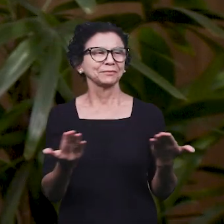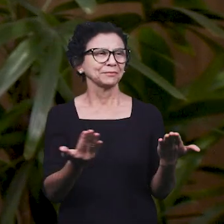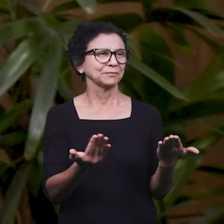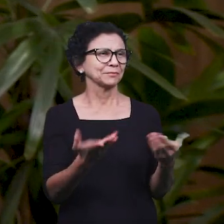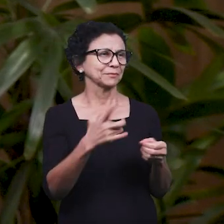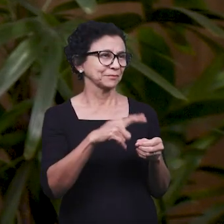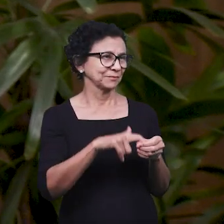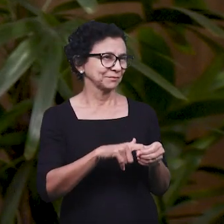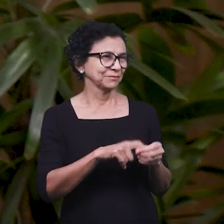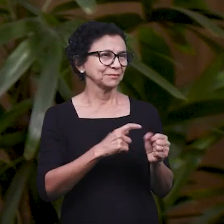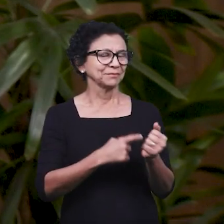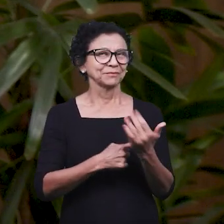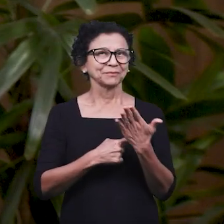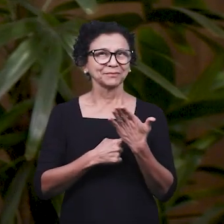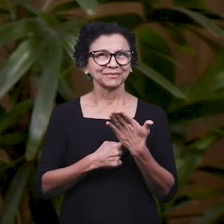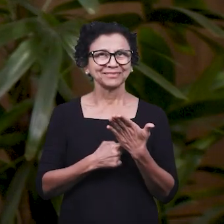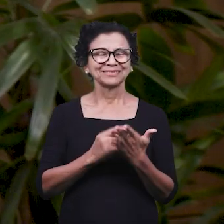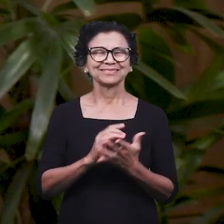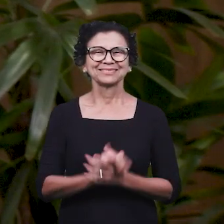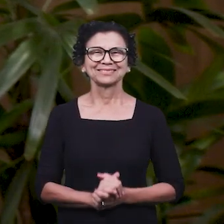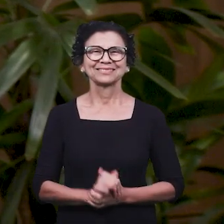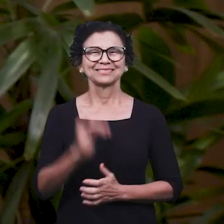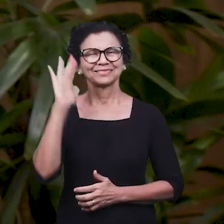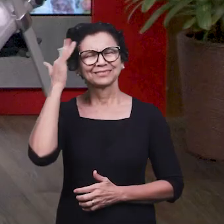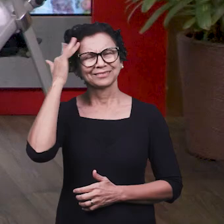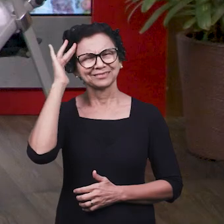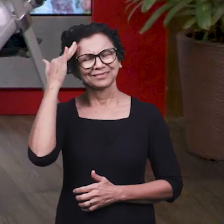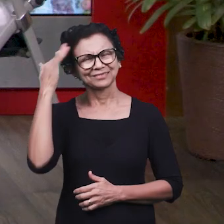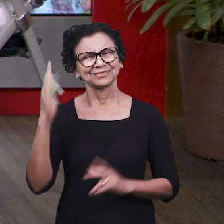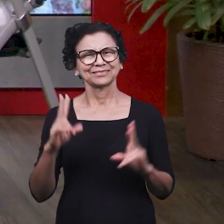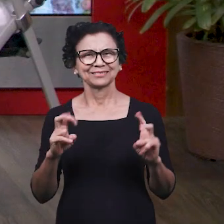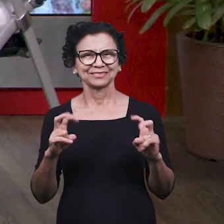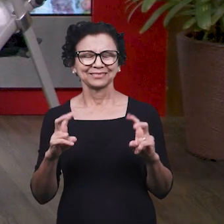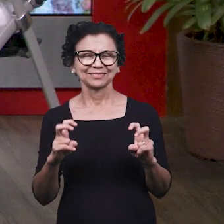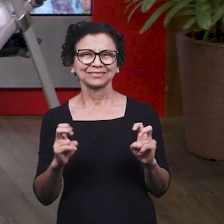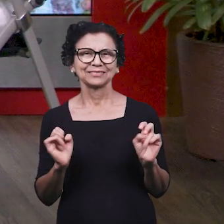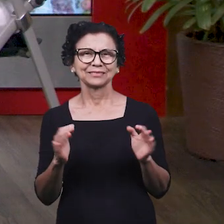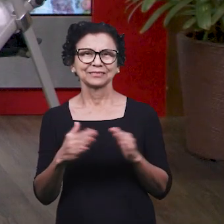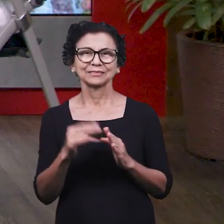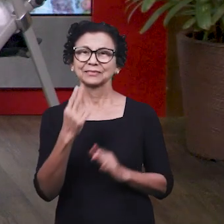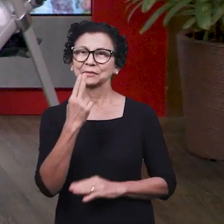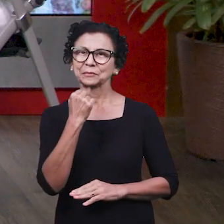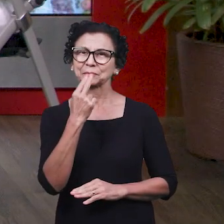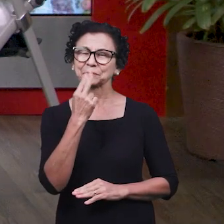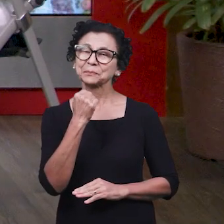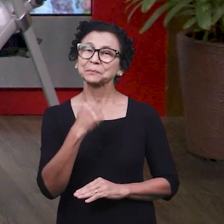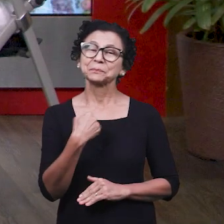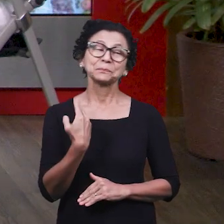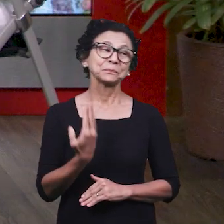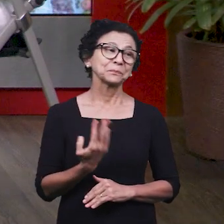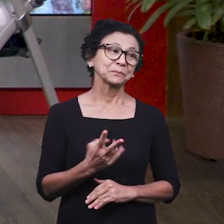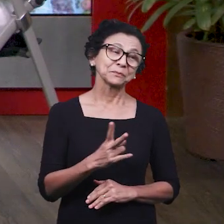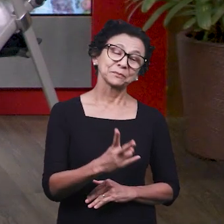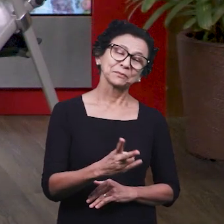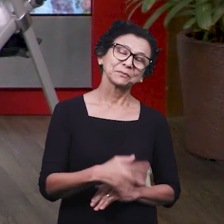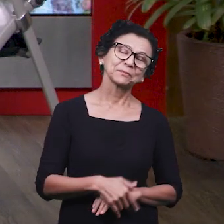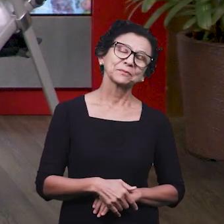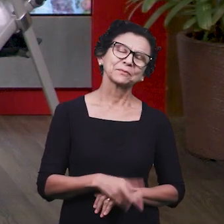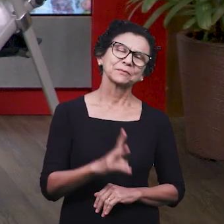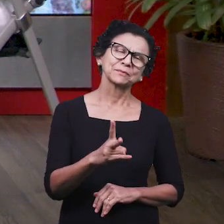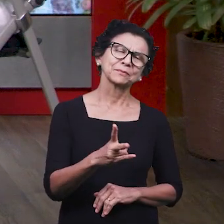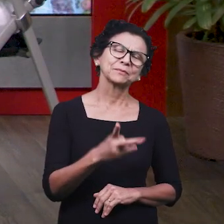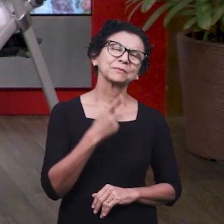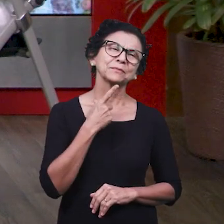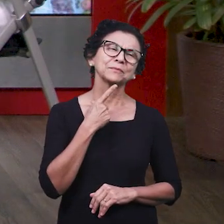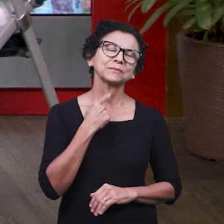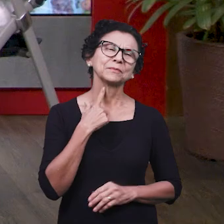né? Para nos ajudar aí a compreender mais um tema, né? Voltado para a nutrição. E, né? Continue, as portas estão abertas